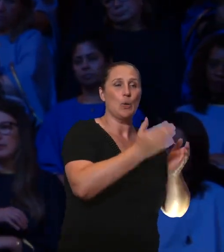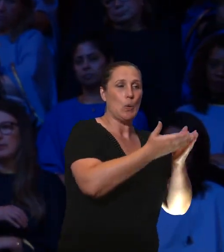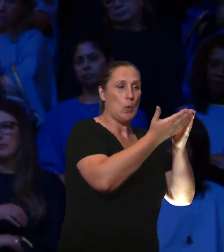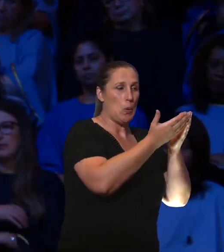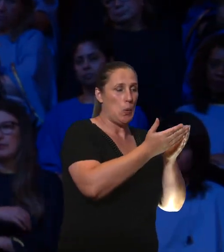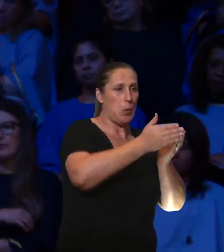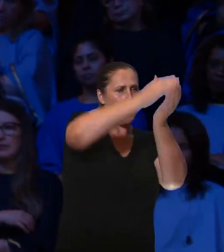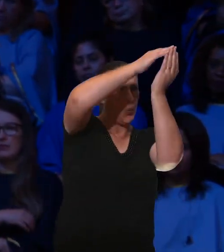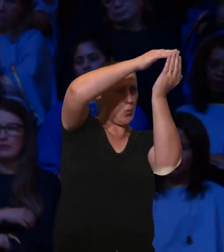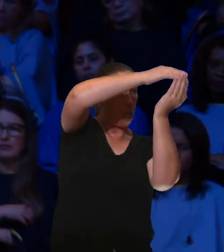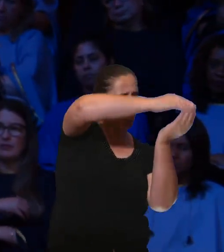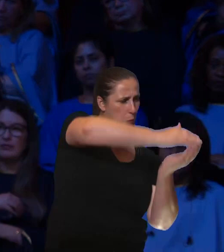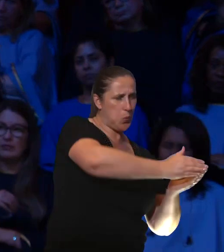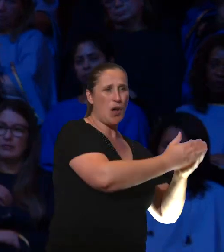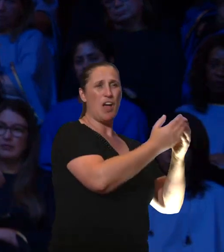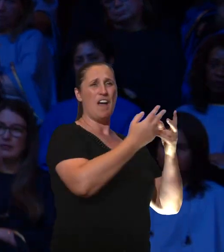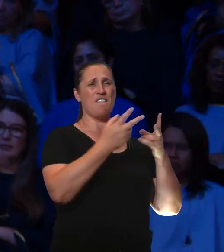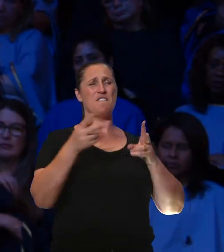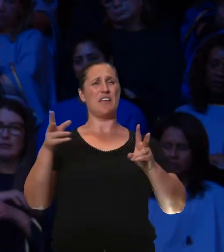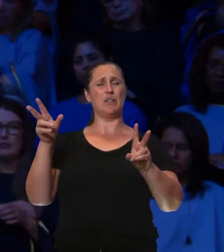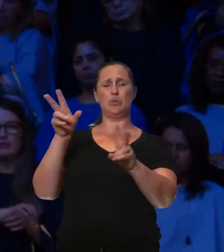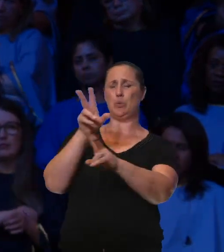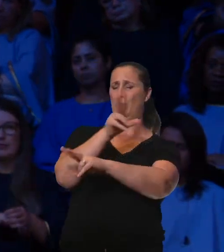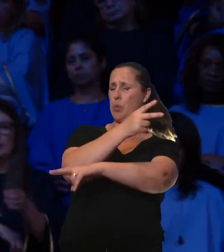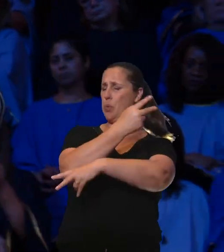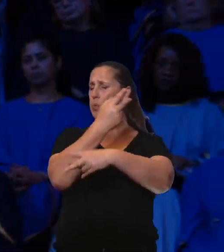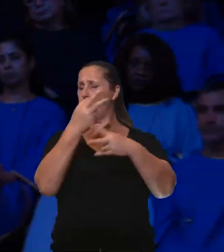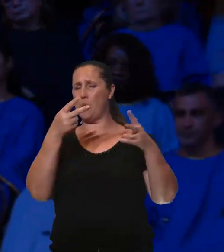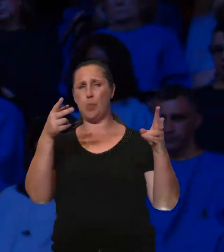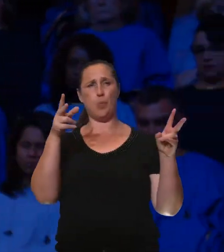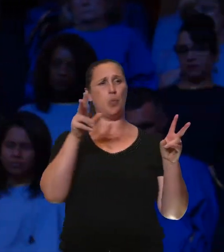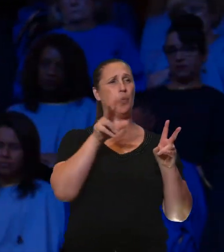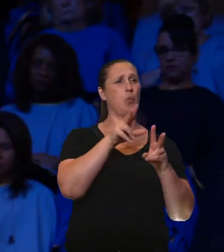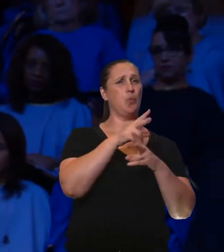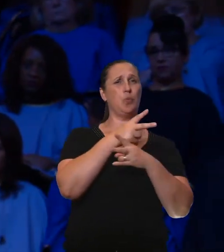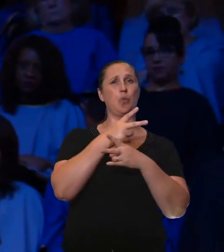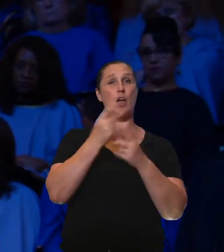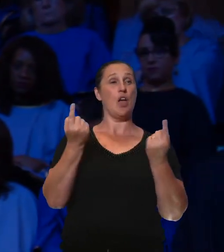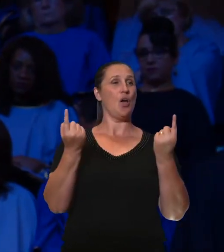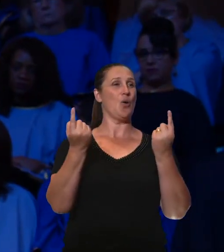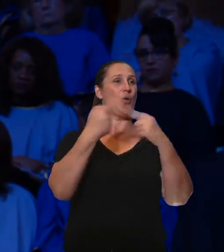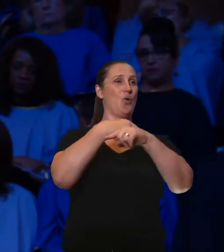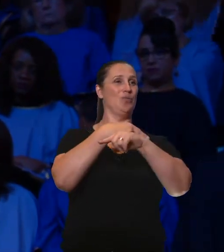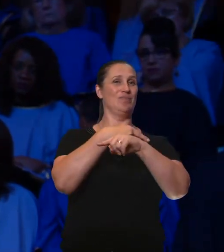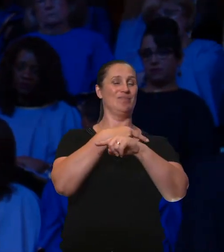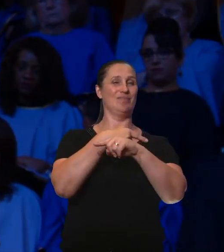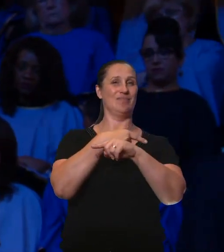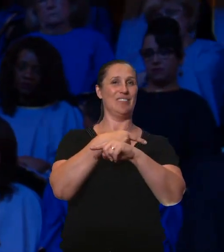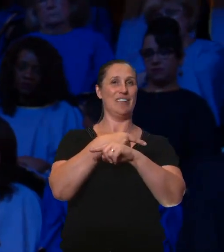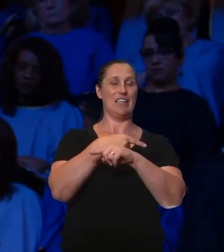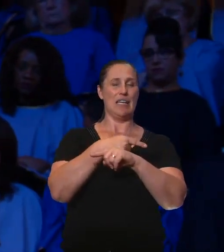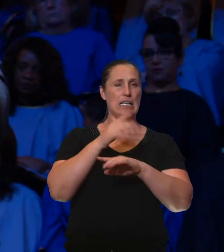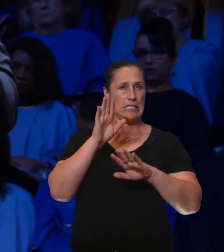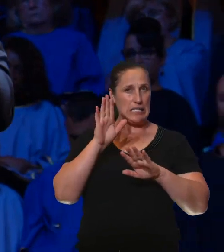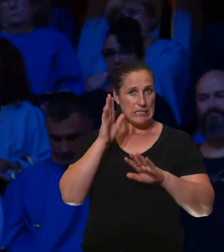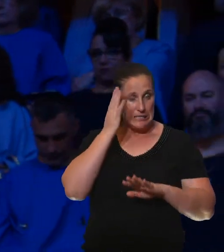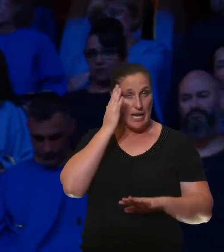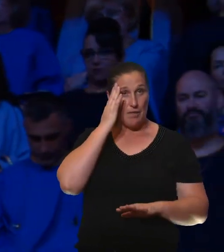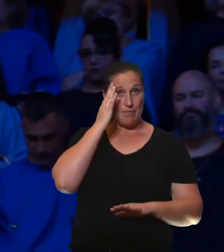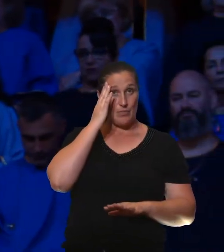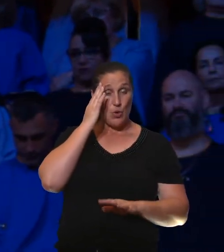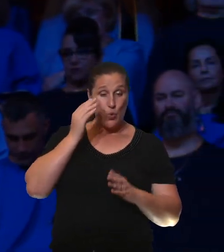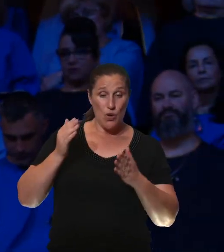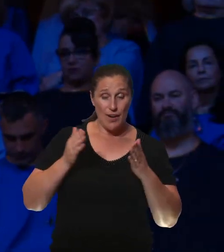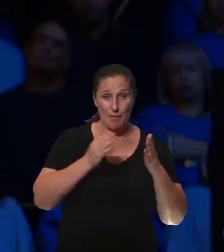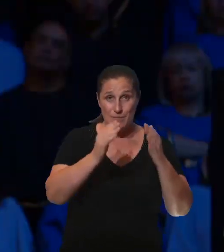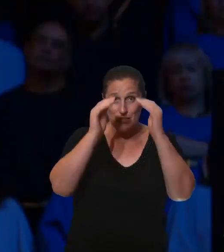ondas, porque os ventos eram contrários. Nem sempre o caminho da obediência